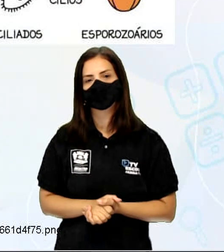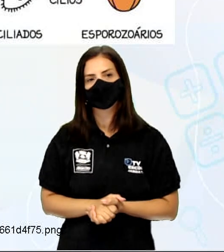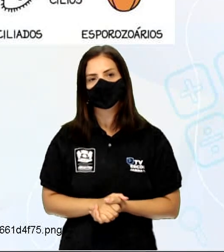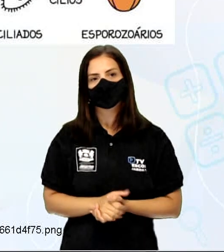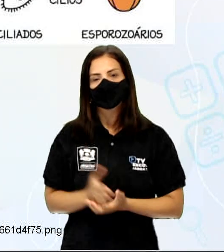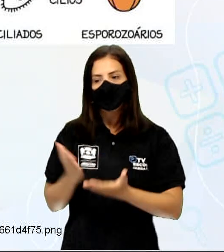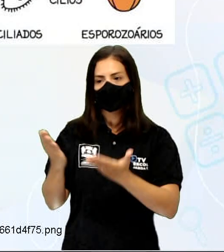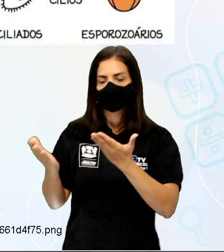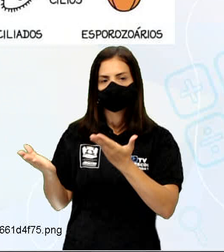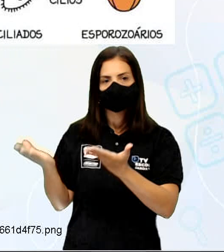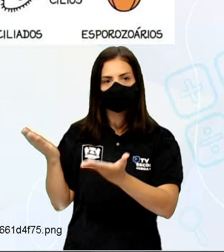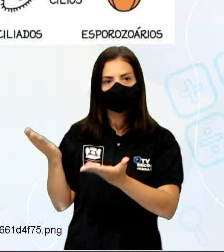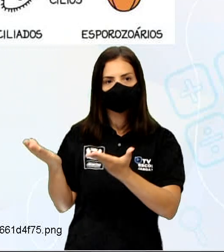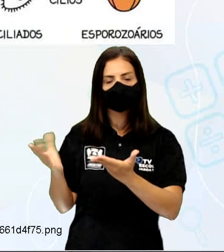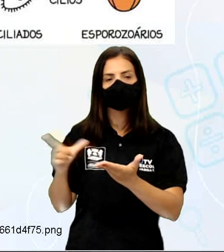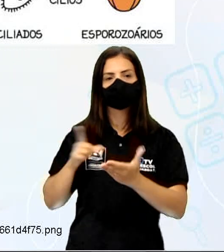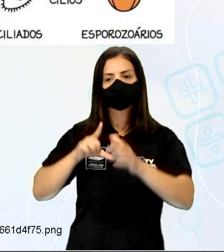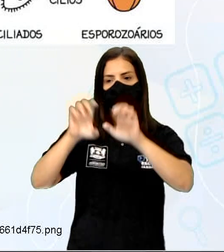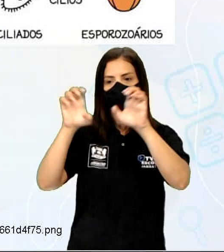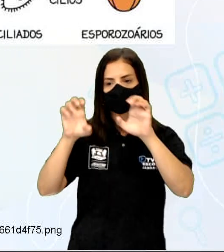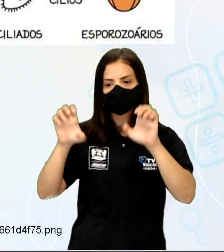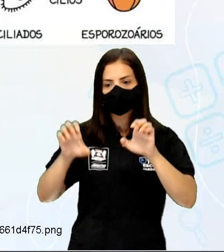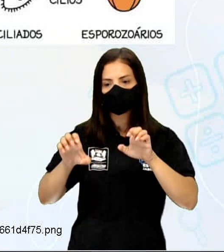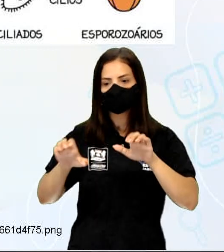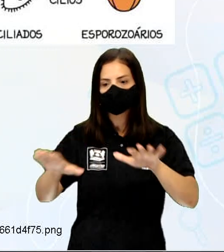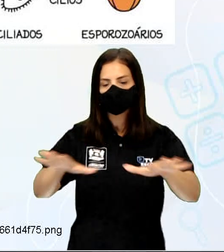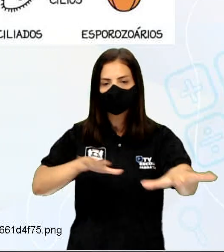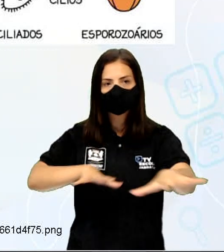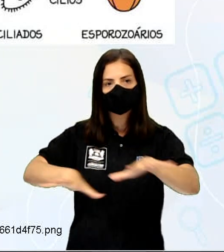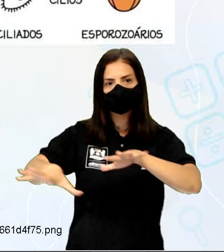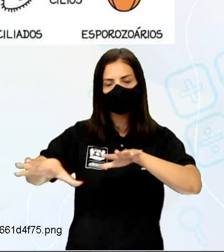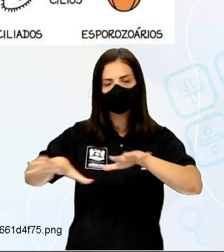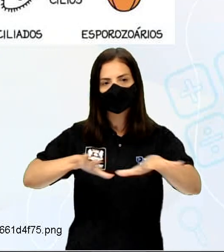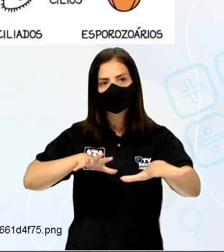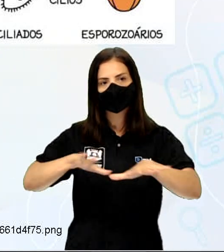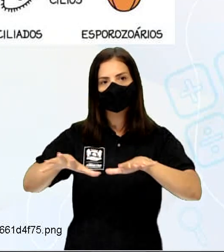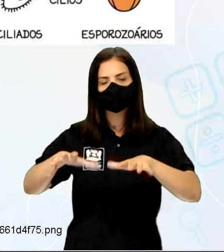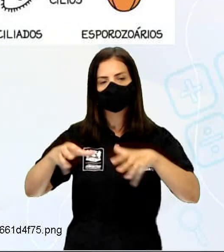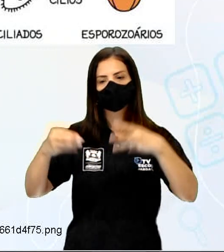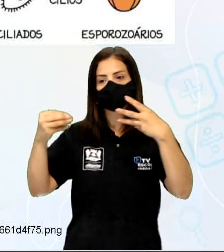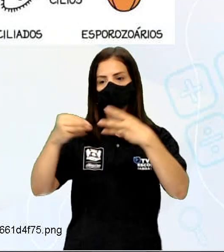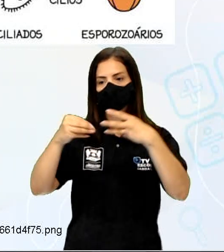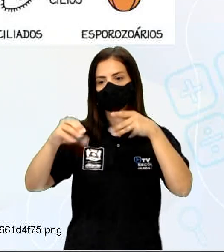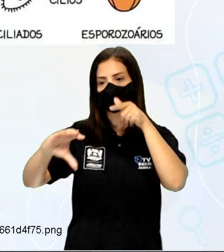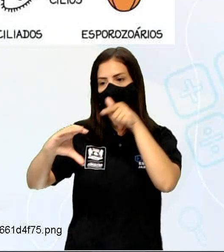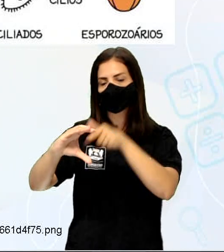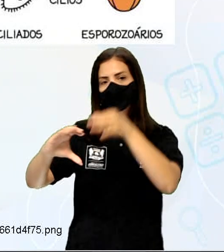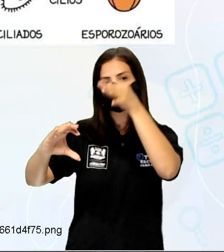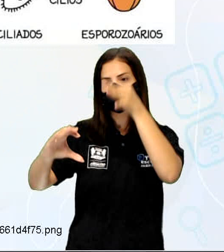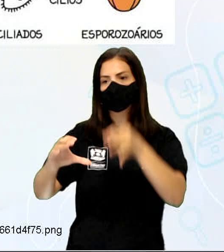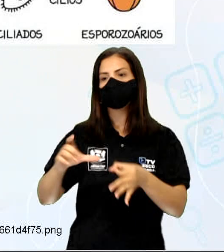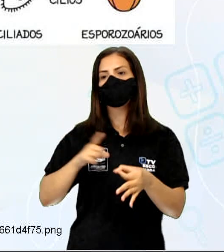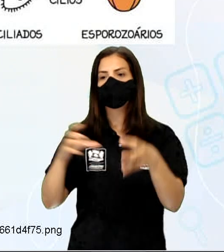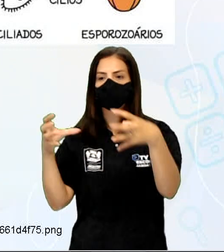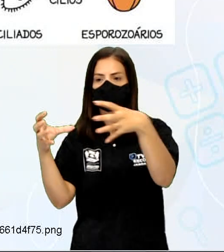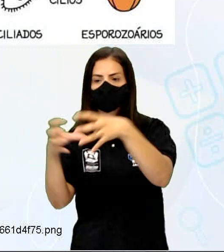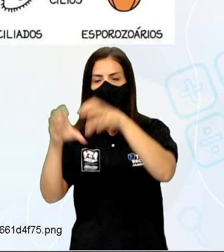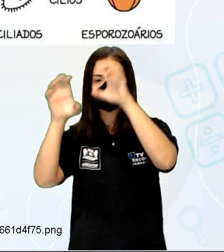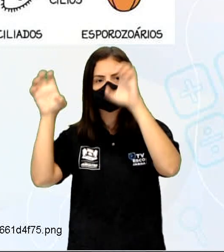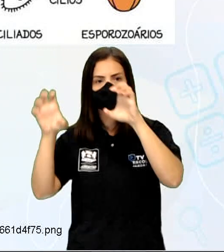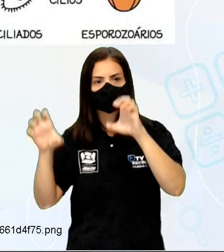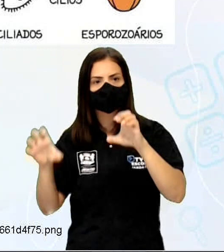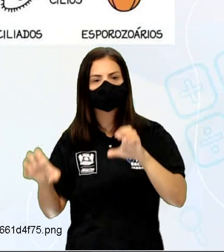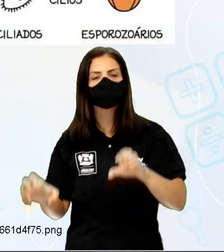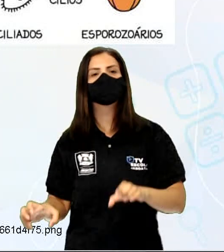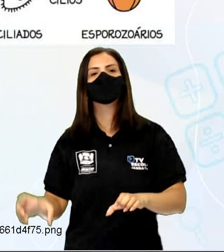Ambas possuem estruturas de locomoção, só que a gente vai ver também que nas células eucariontes existe um conjunto de estruturas ainda mais